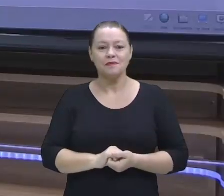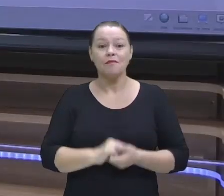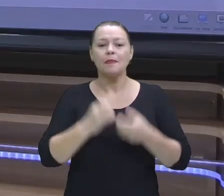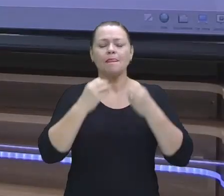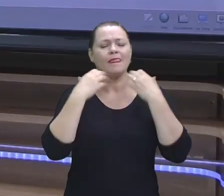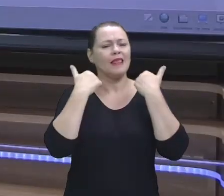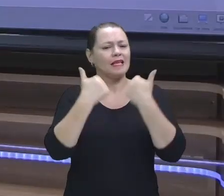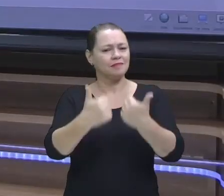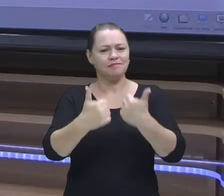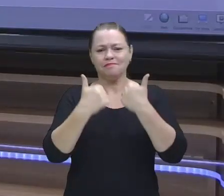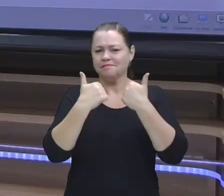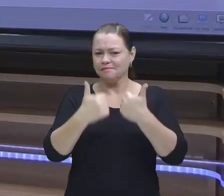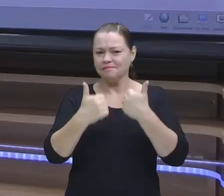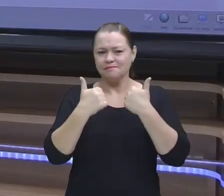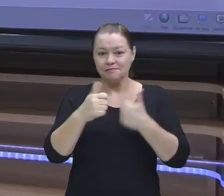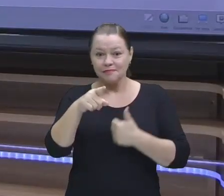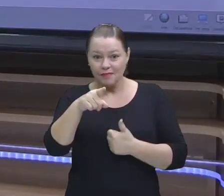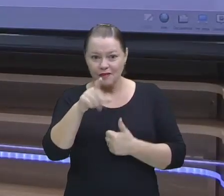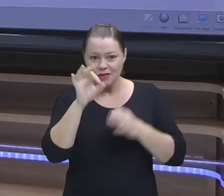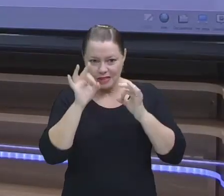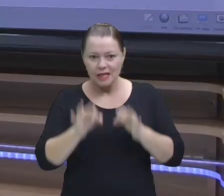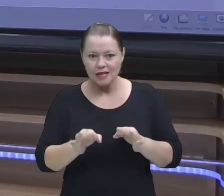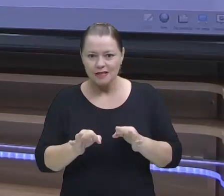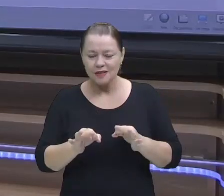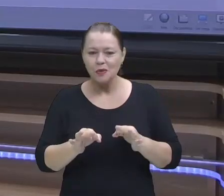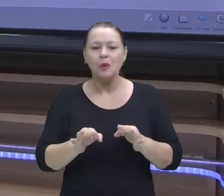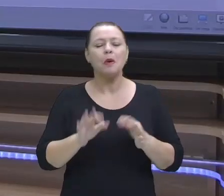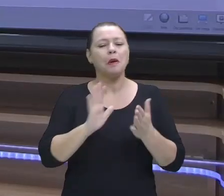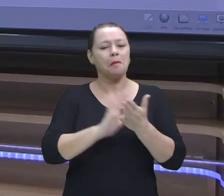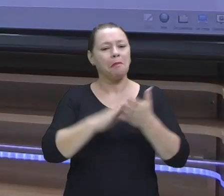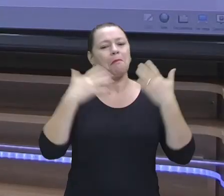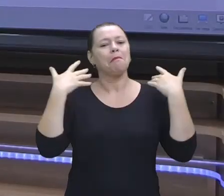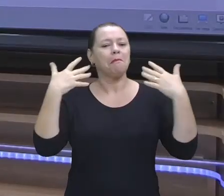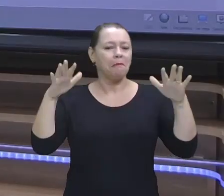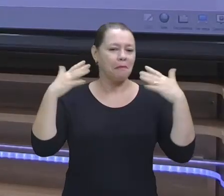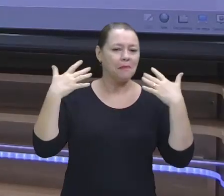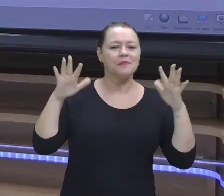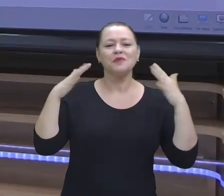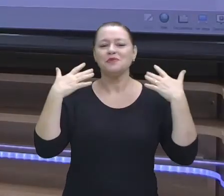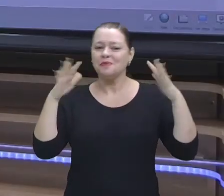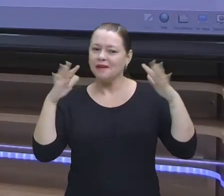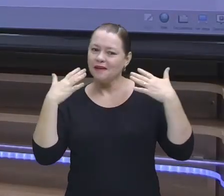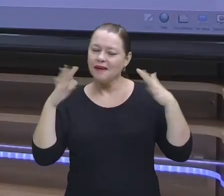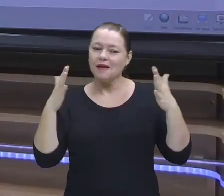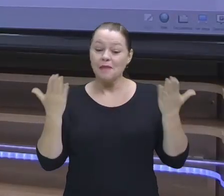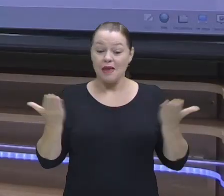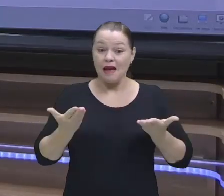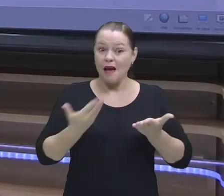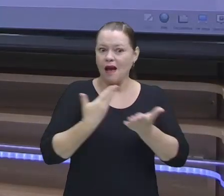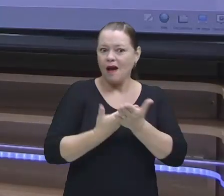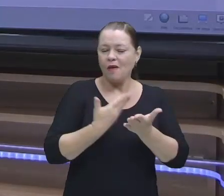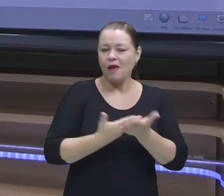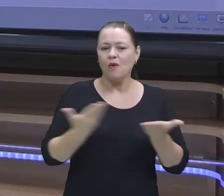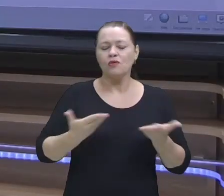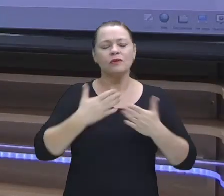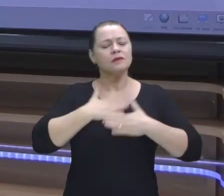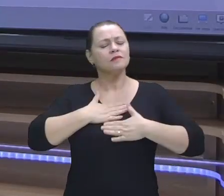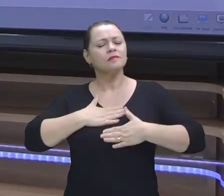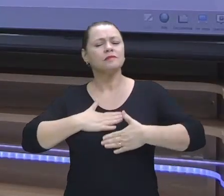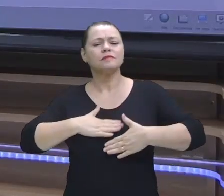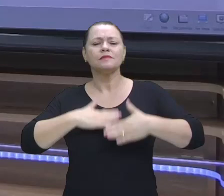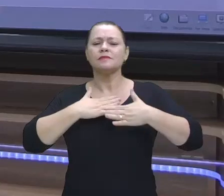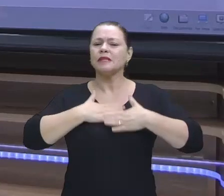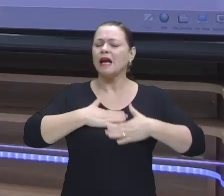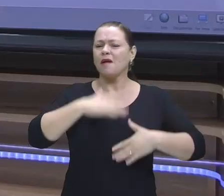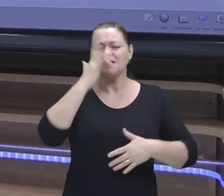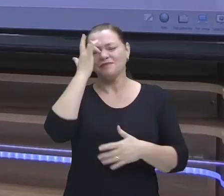Muito bem, você acertou? Olha, meus parabéns, viu? A aula hoje foi muito tranquila, muito